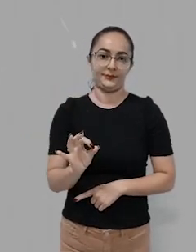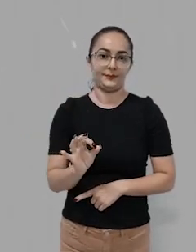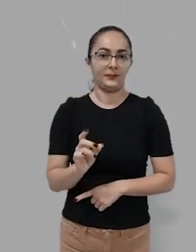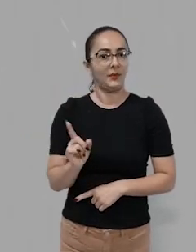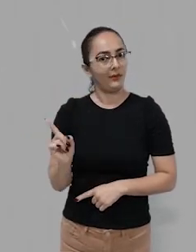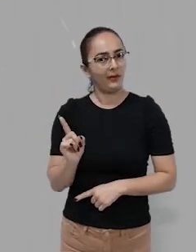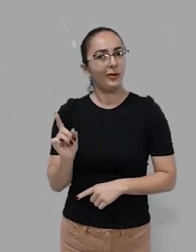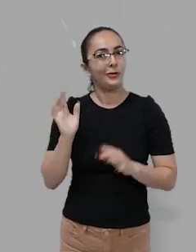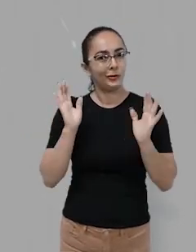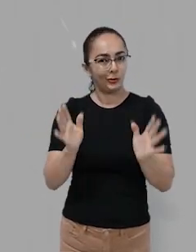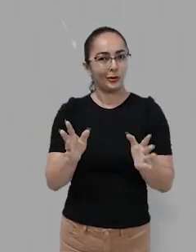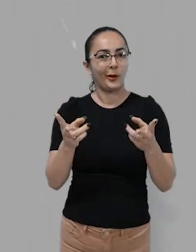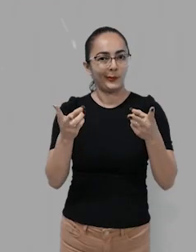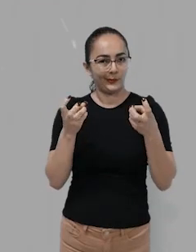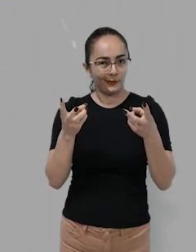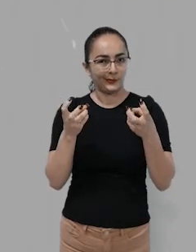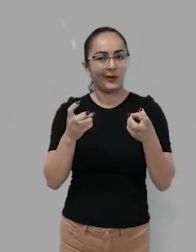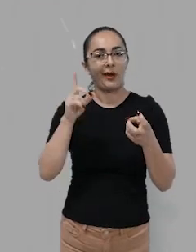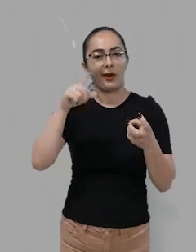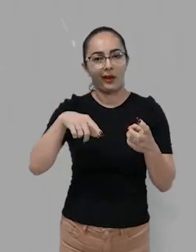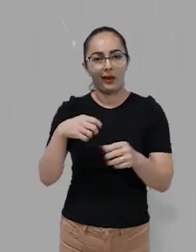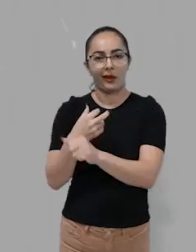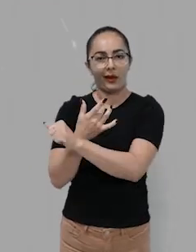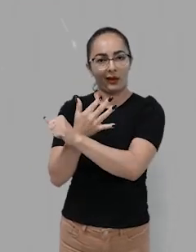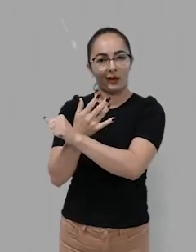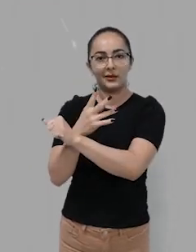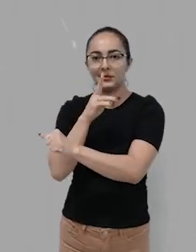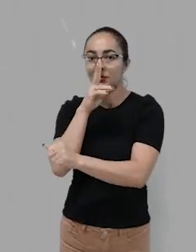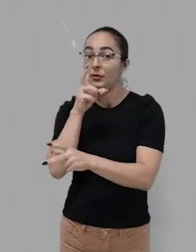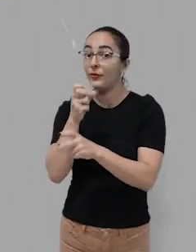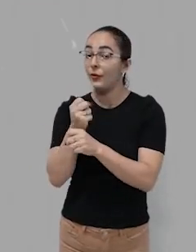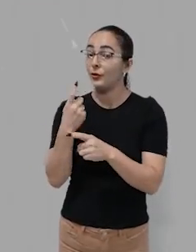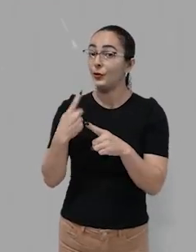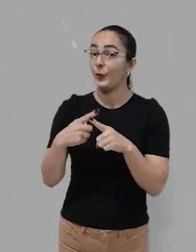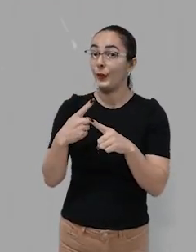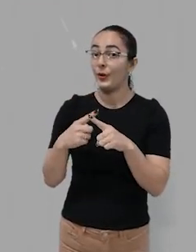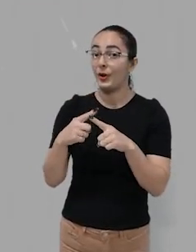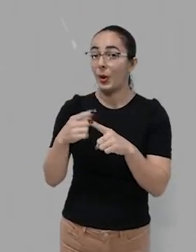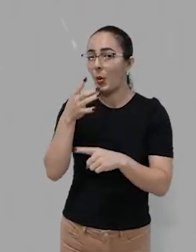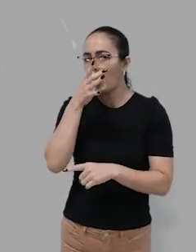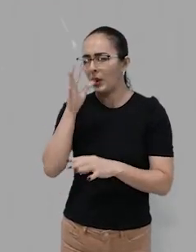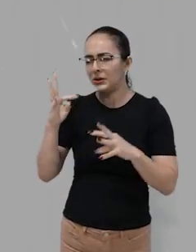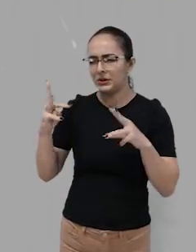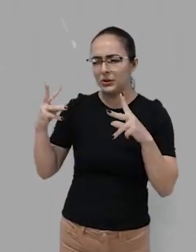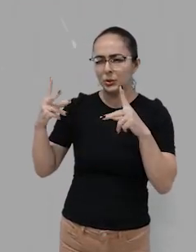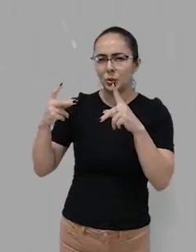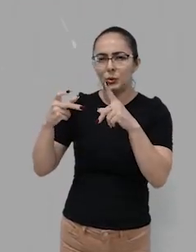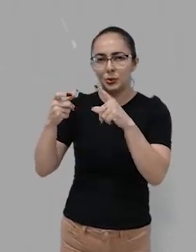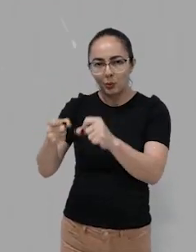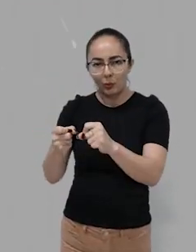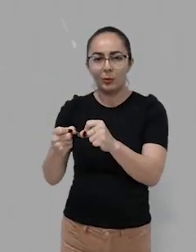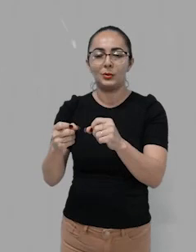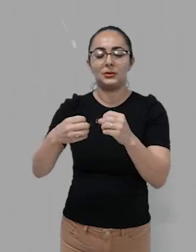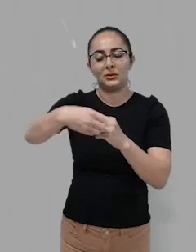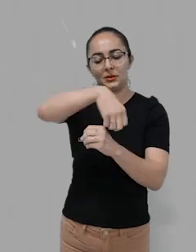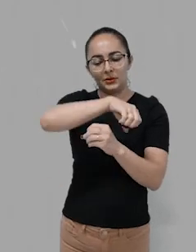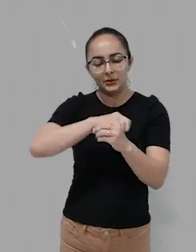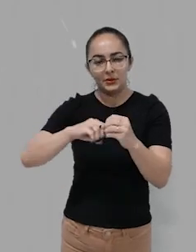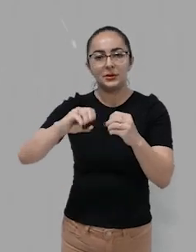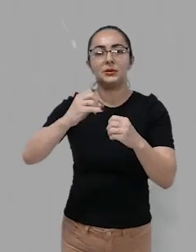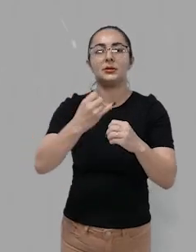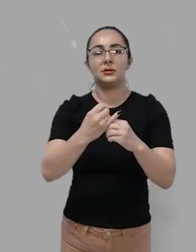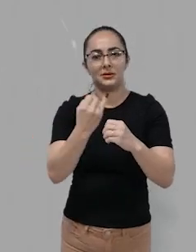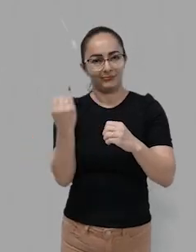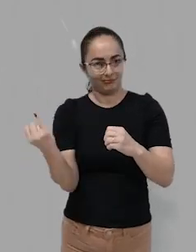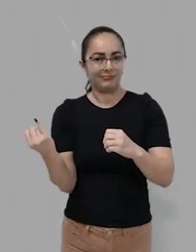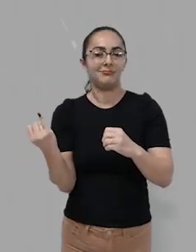a gente já entende que ele é um ácido forte. Por quê? Porque quase todas as moléculas sofreram a ionização.